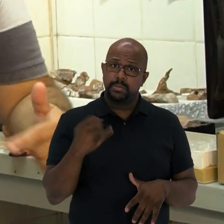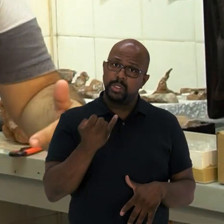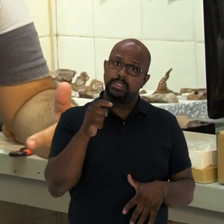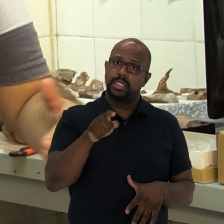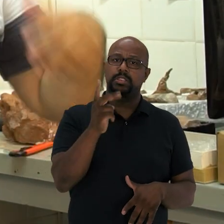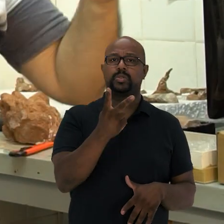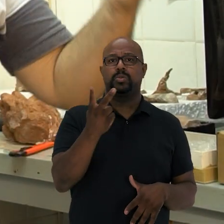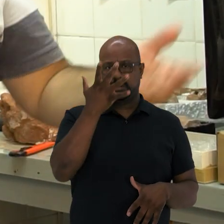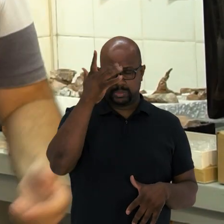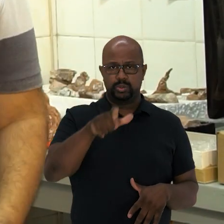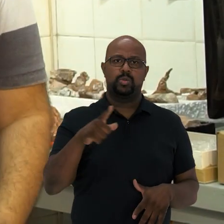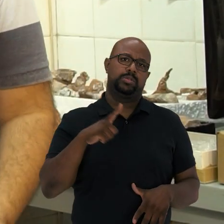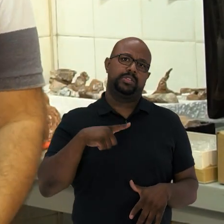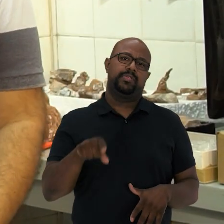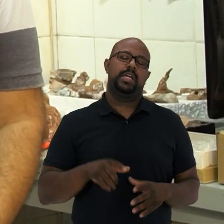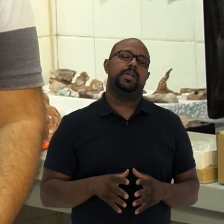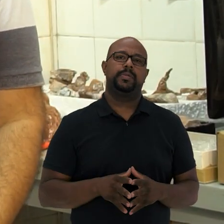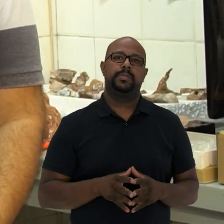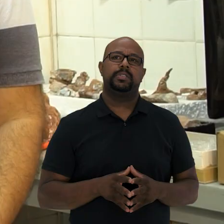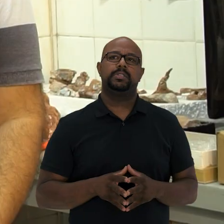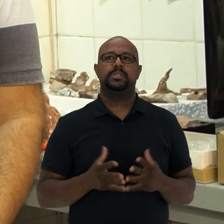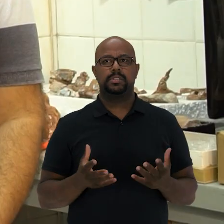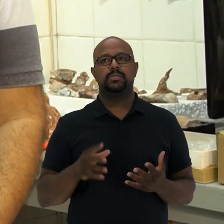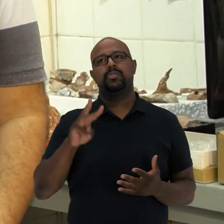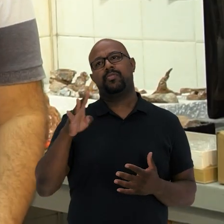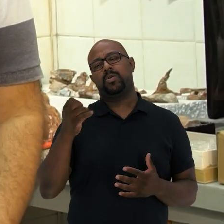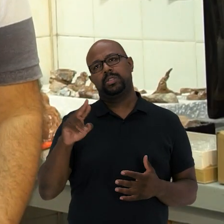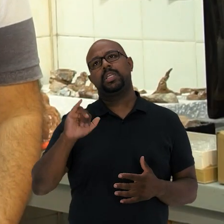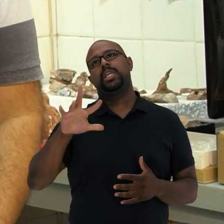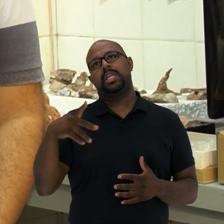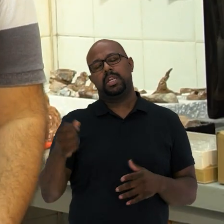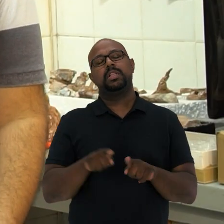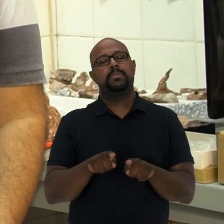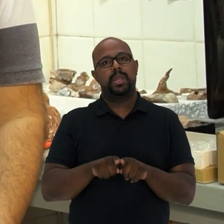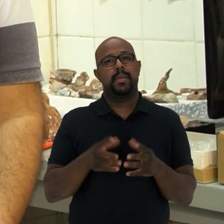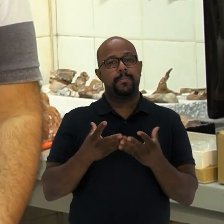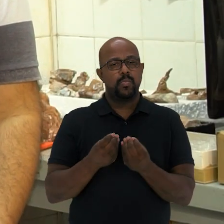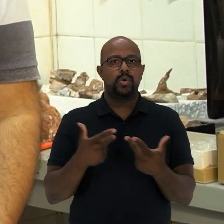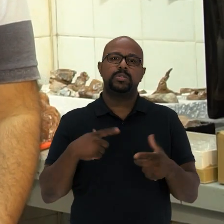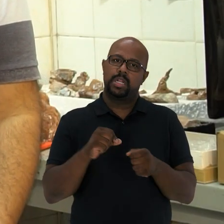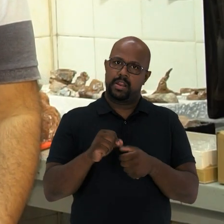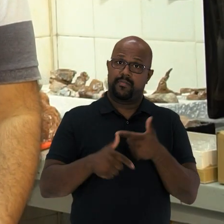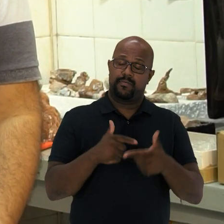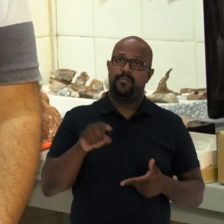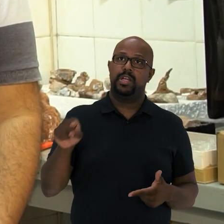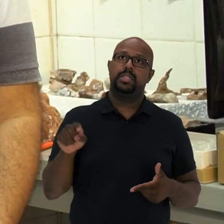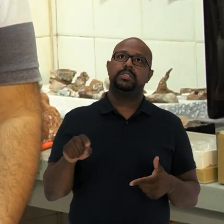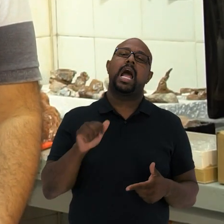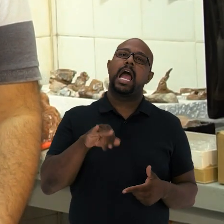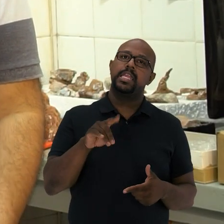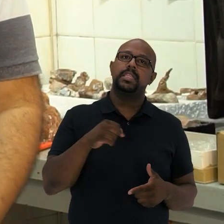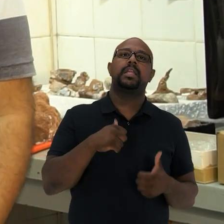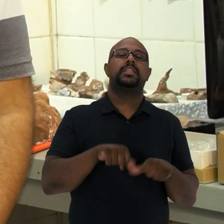de que essas duas pessoas tiveram. Então, do Walter Ilha também, muito do que ele provavelmente